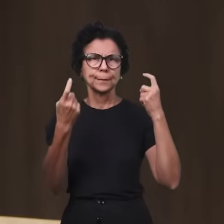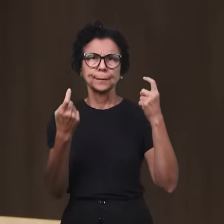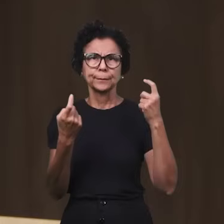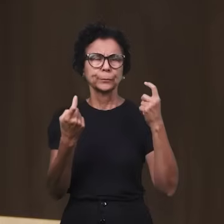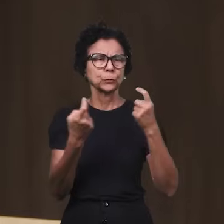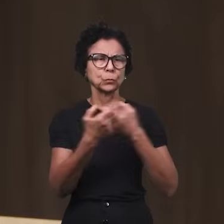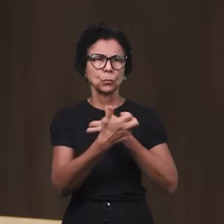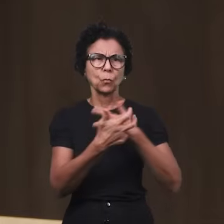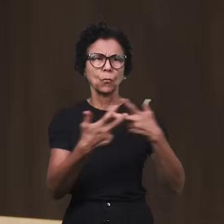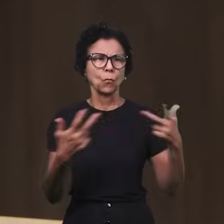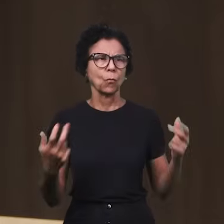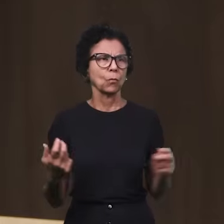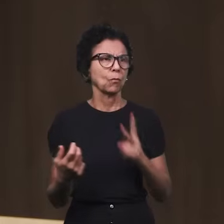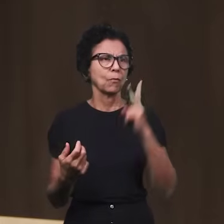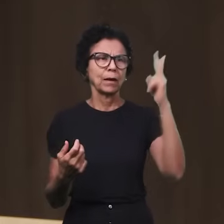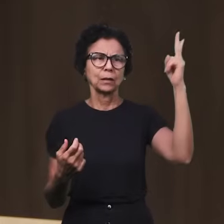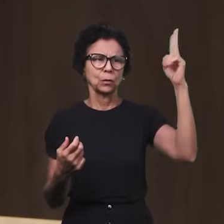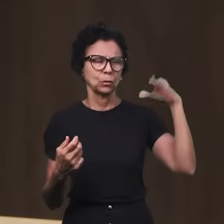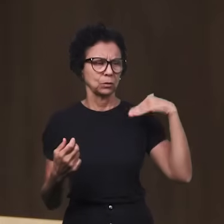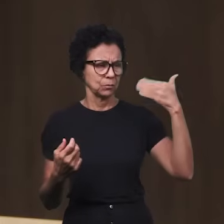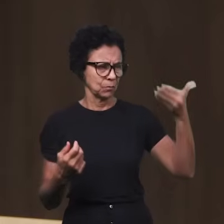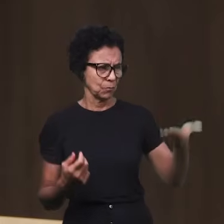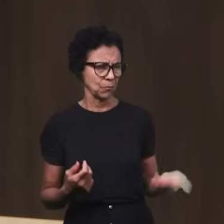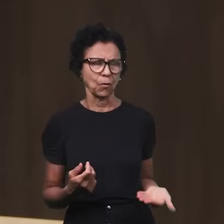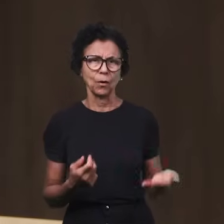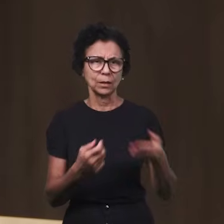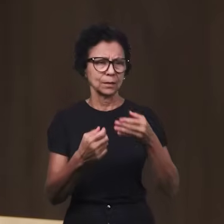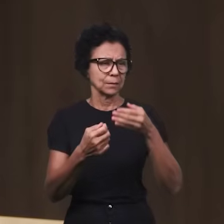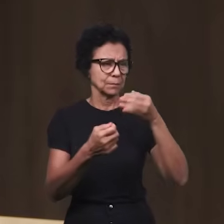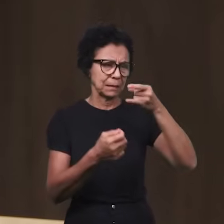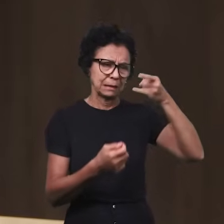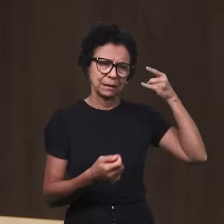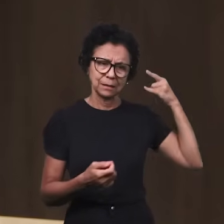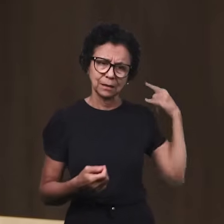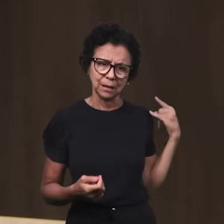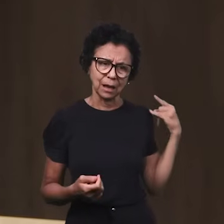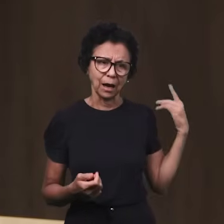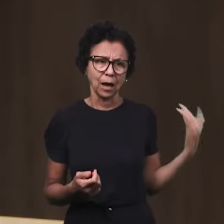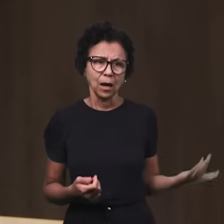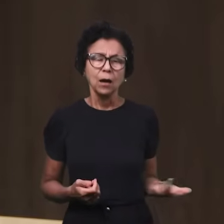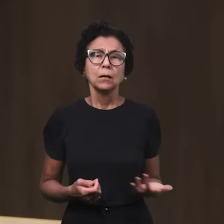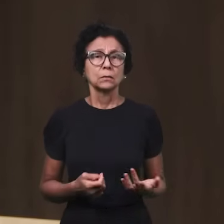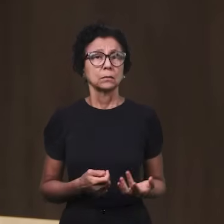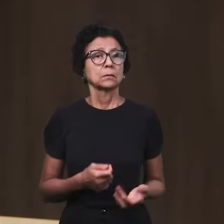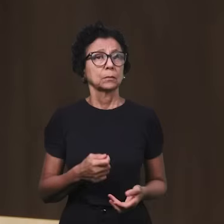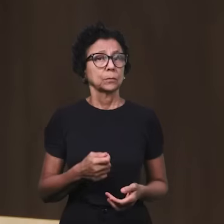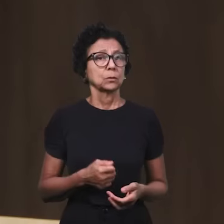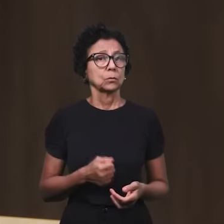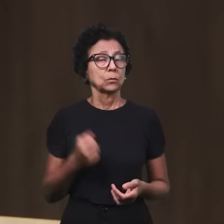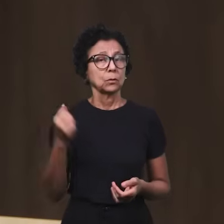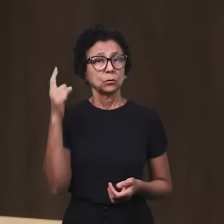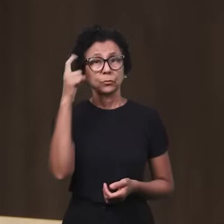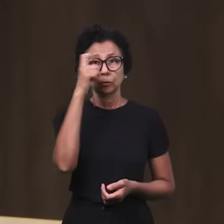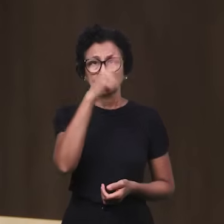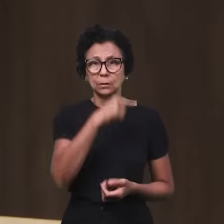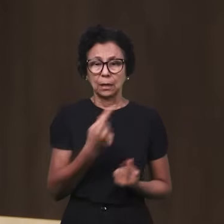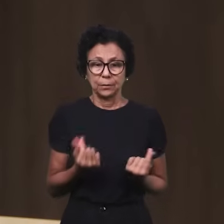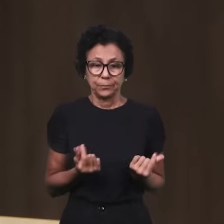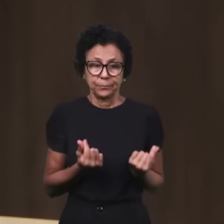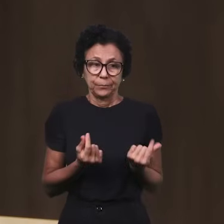existem tantas coisas que prendem as pessoas às vezes, entram até em dificuldades financeiras,